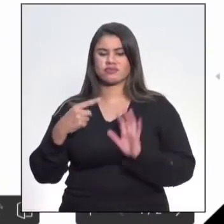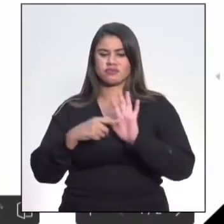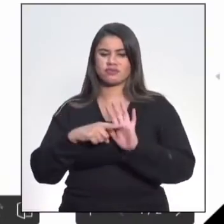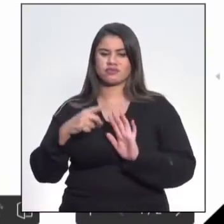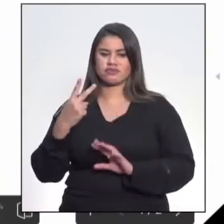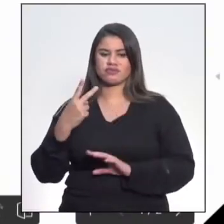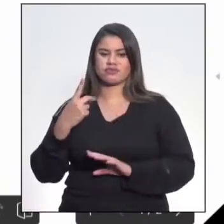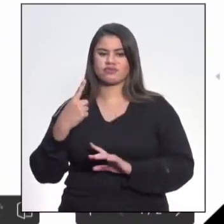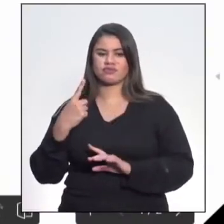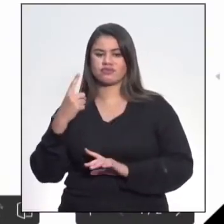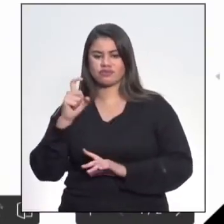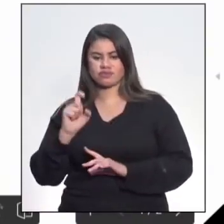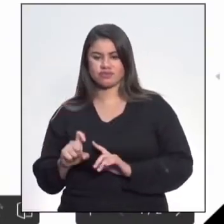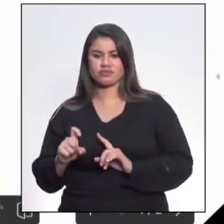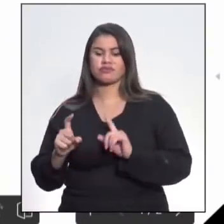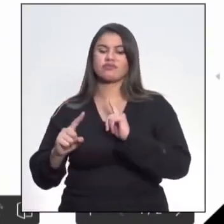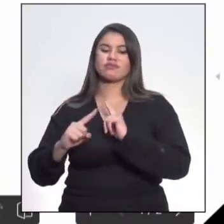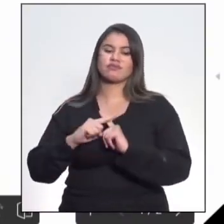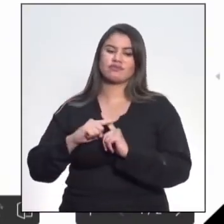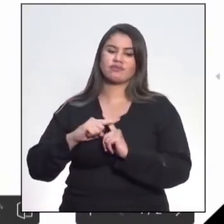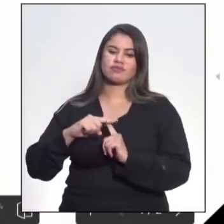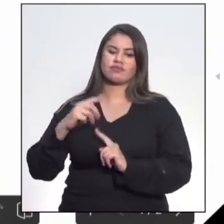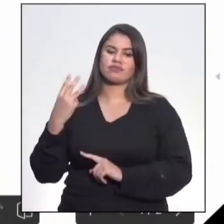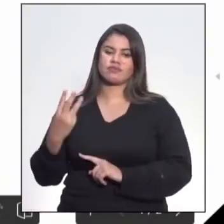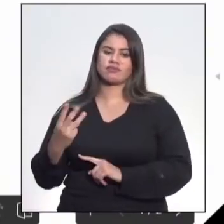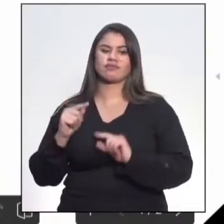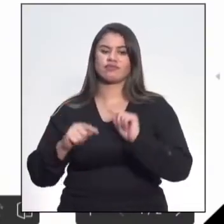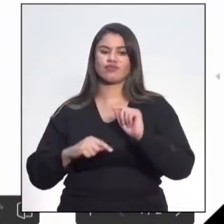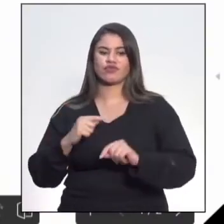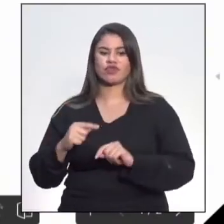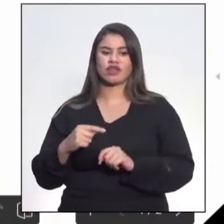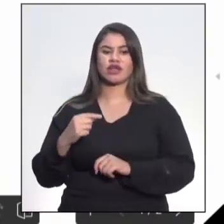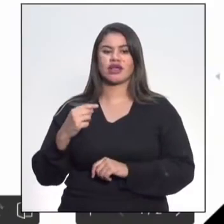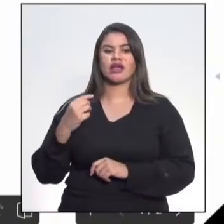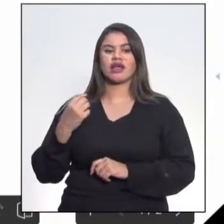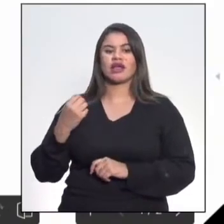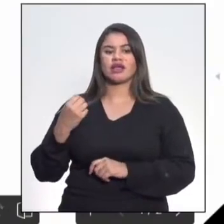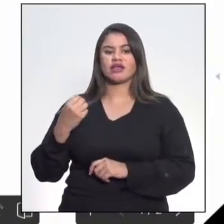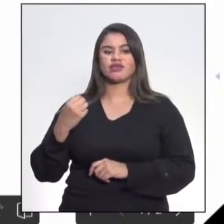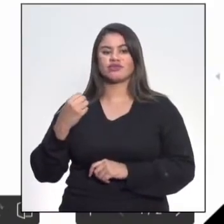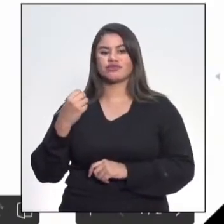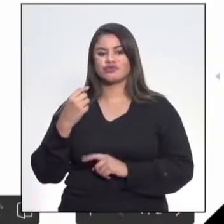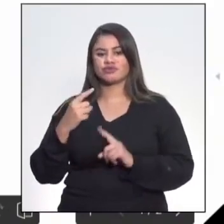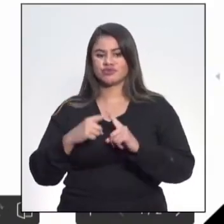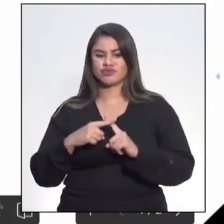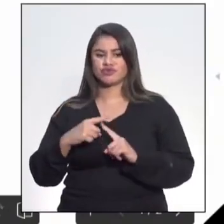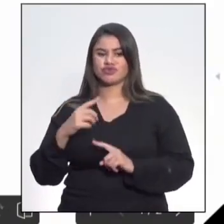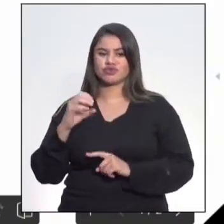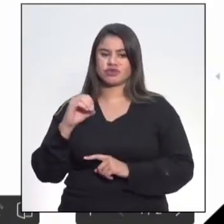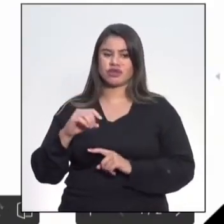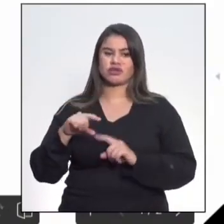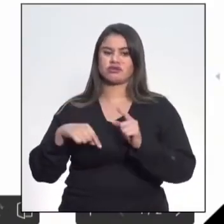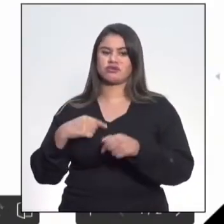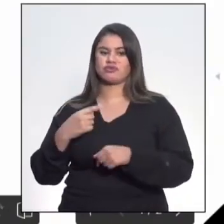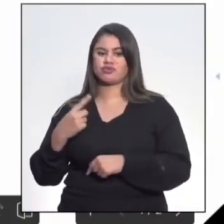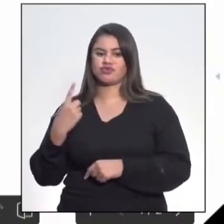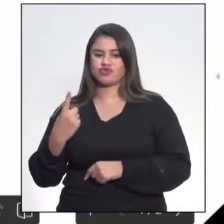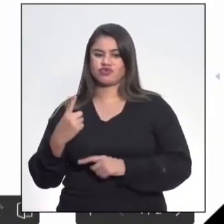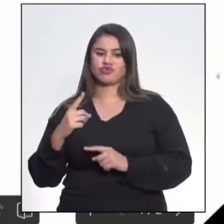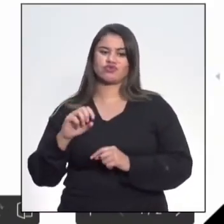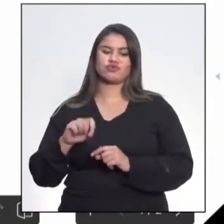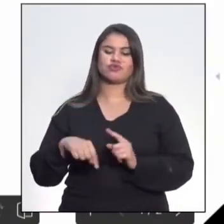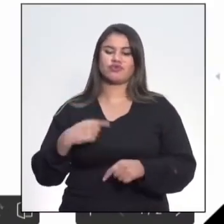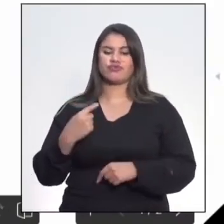mais 3, no lugar do x, eu vou colocar o número 0, depois, no lugar do x, eu vou colocar o número 1, depois eu vou colocar o